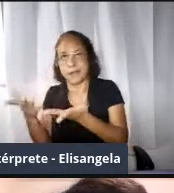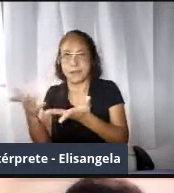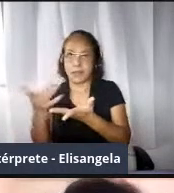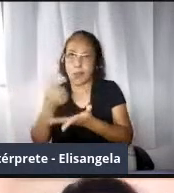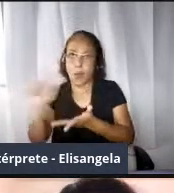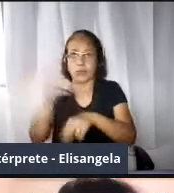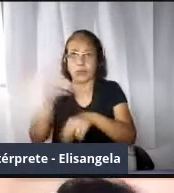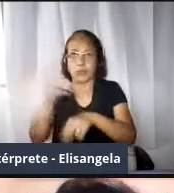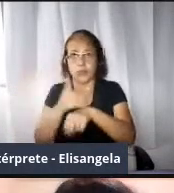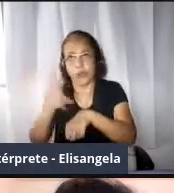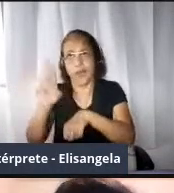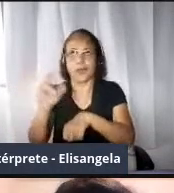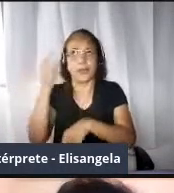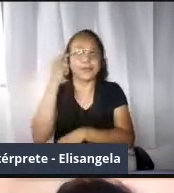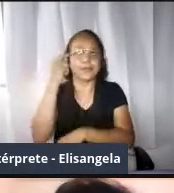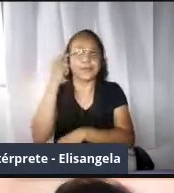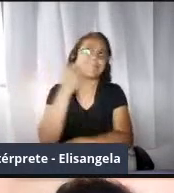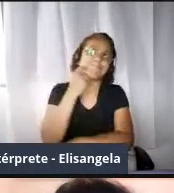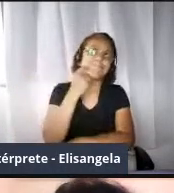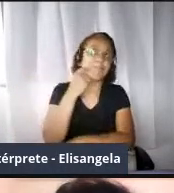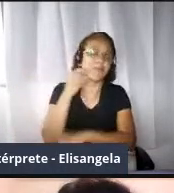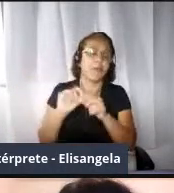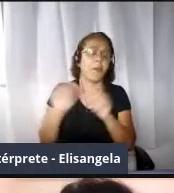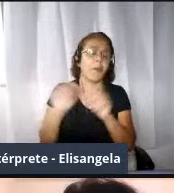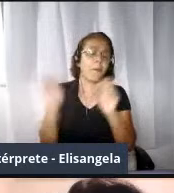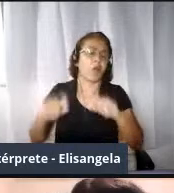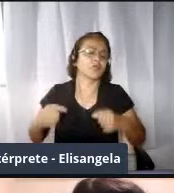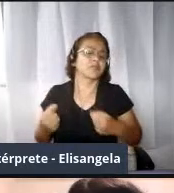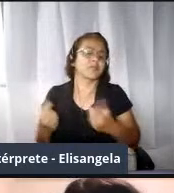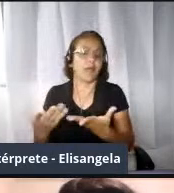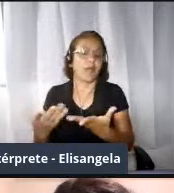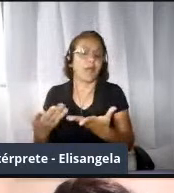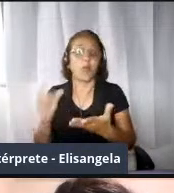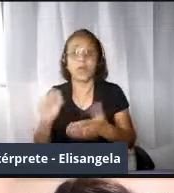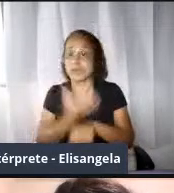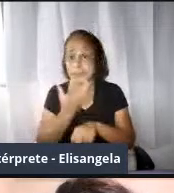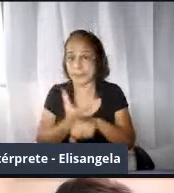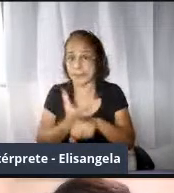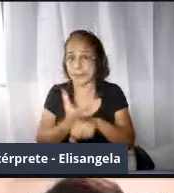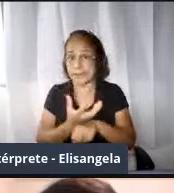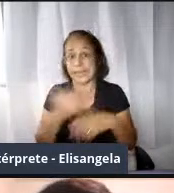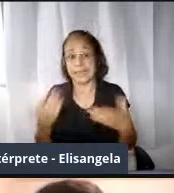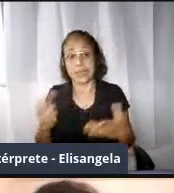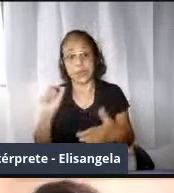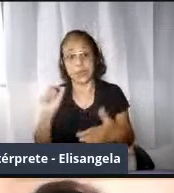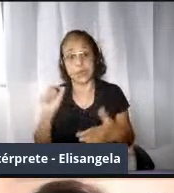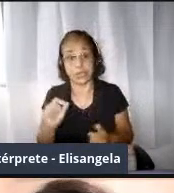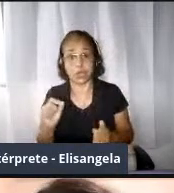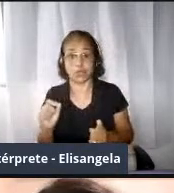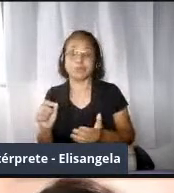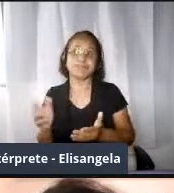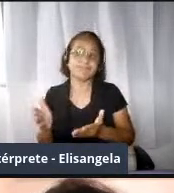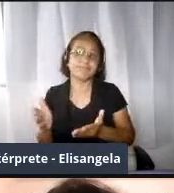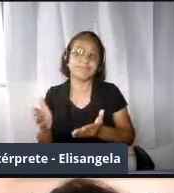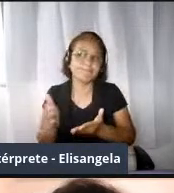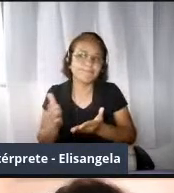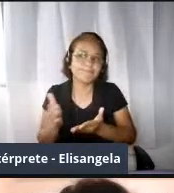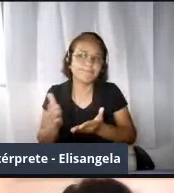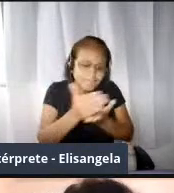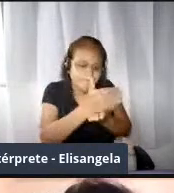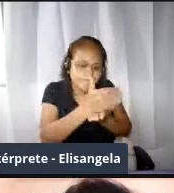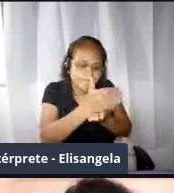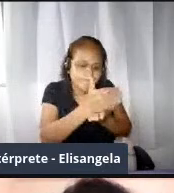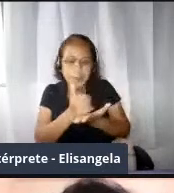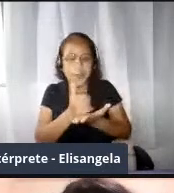né? E aí eu comecei a dar essa disciplina. Então, eu juntei meu interesse prévio, né, minhas pesquisas em história da educação